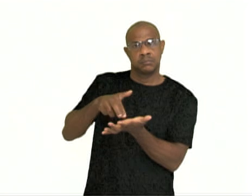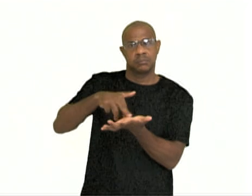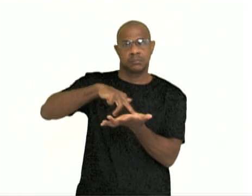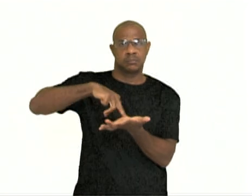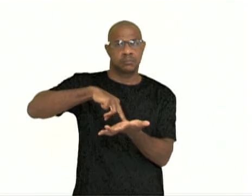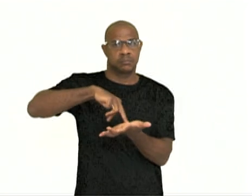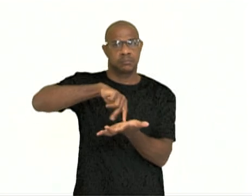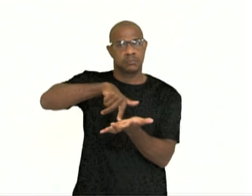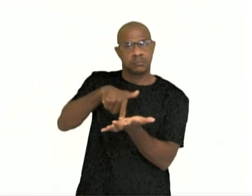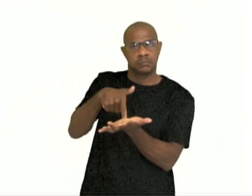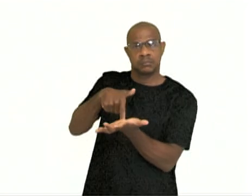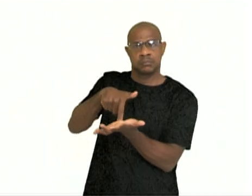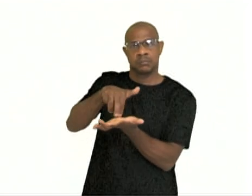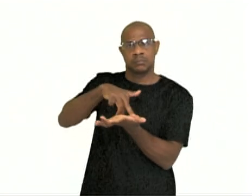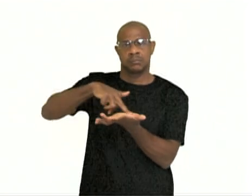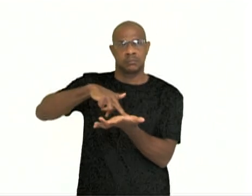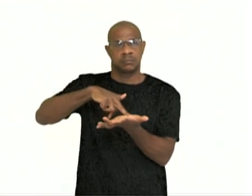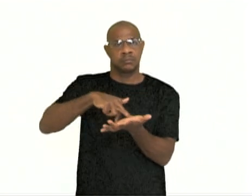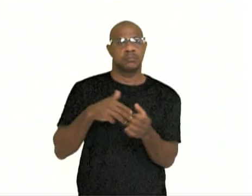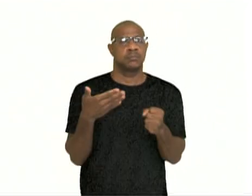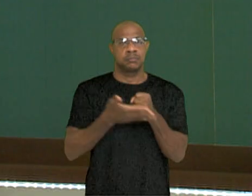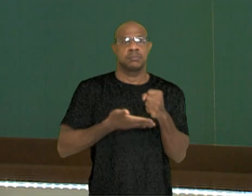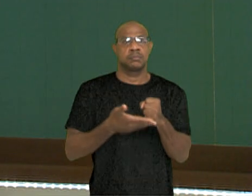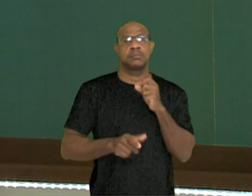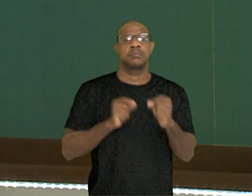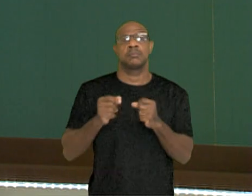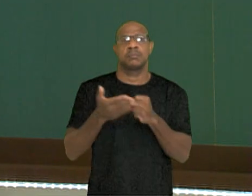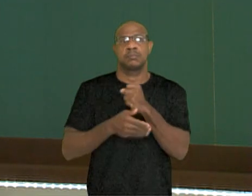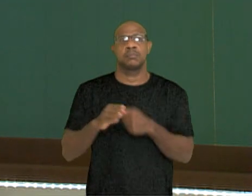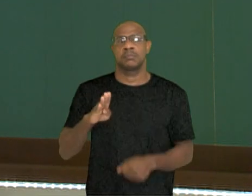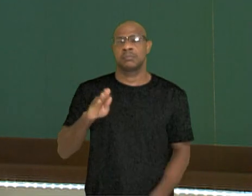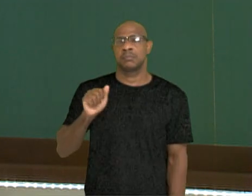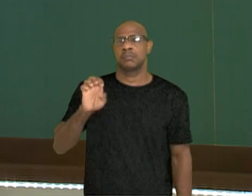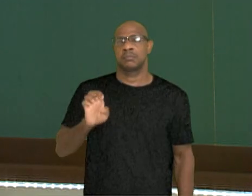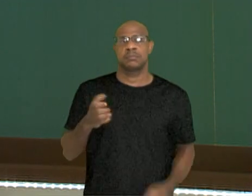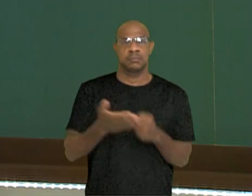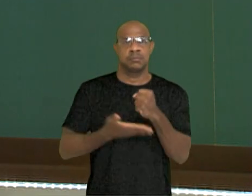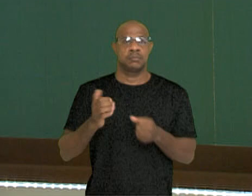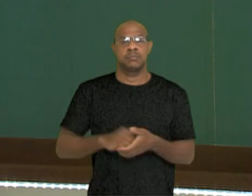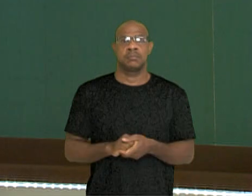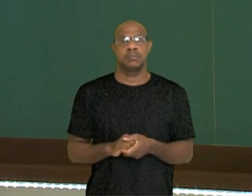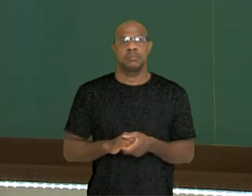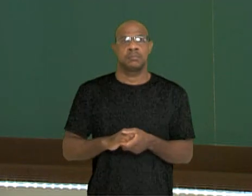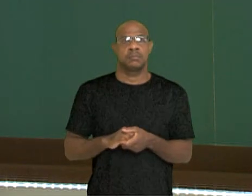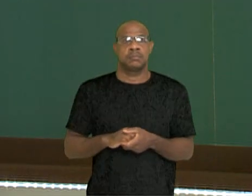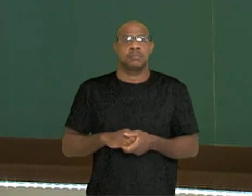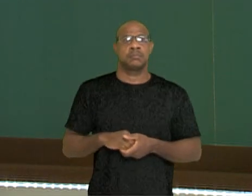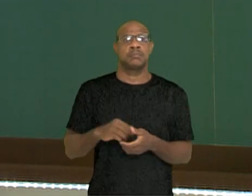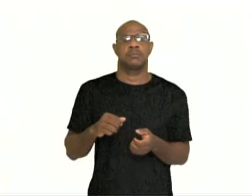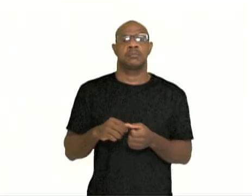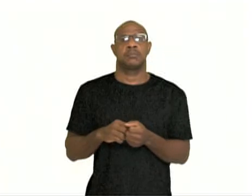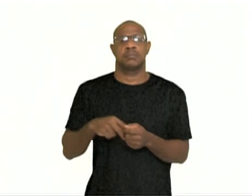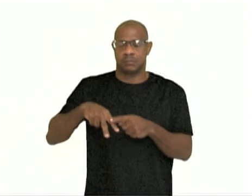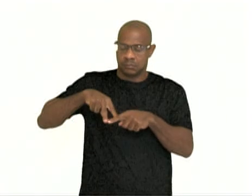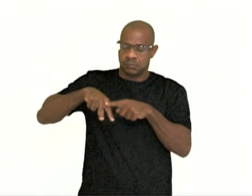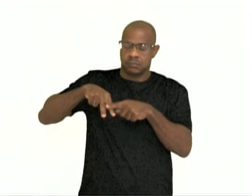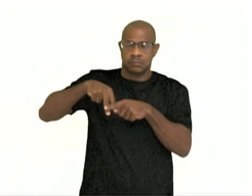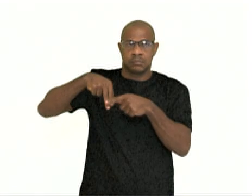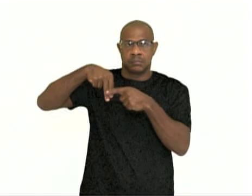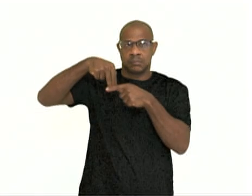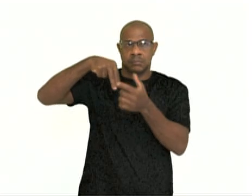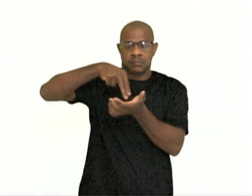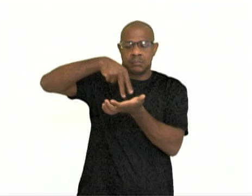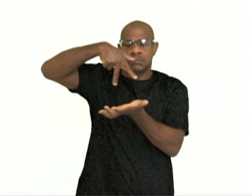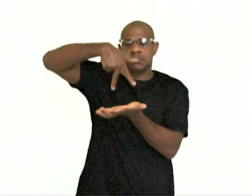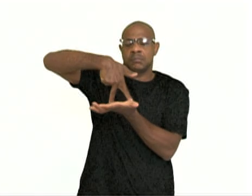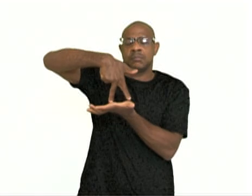fazer. Então, primeiro a base. O que é a base? Na base, as pernas ficam paralelas com os pés,